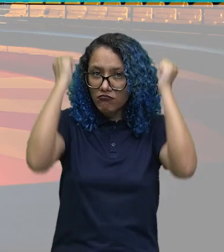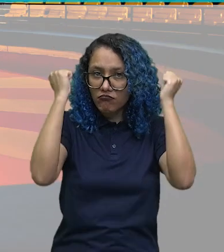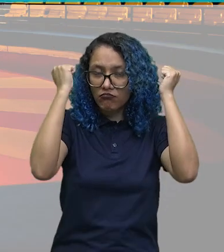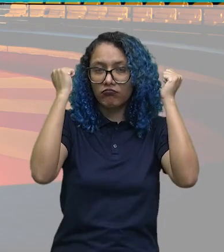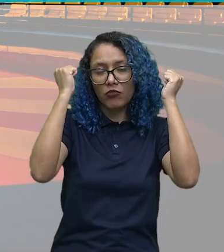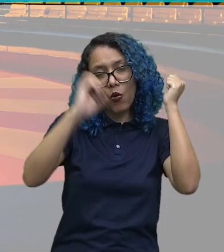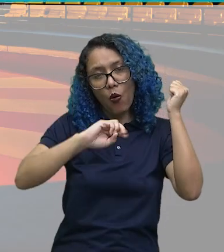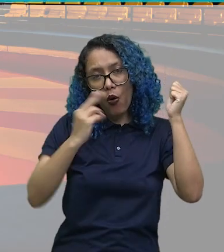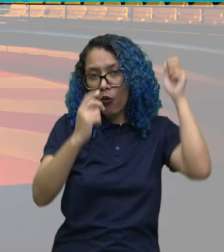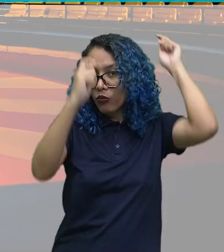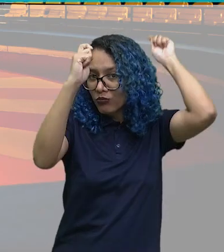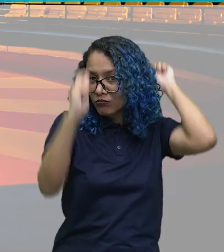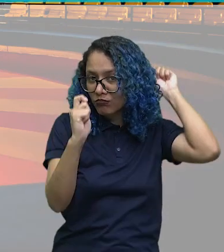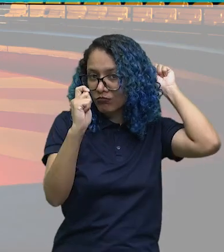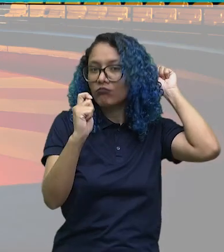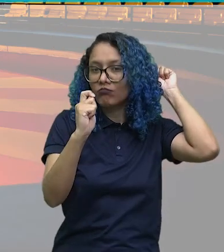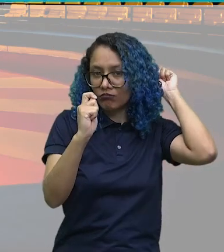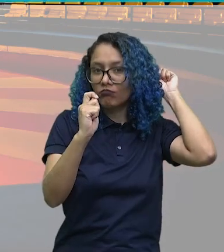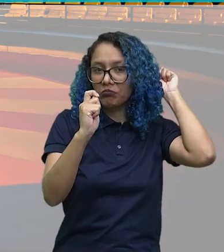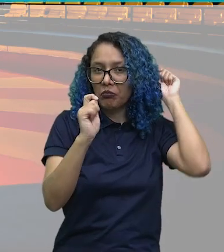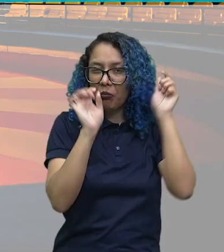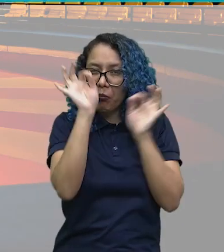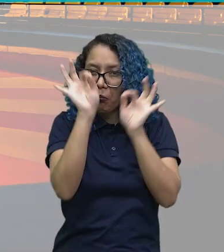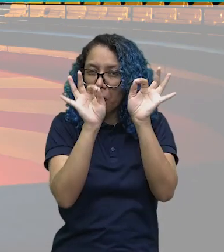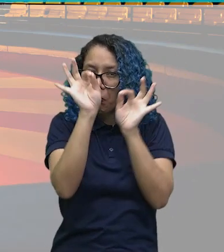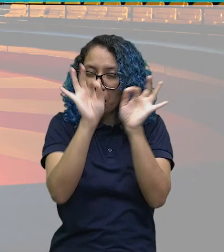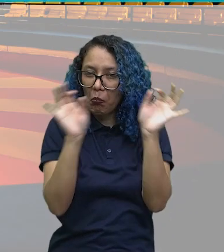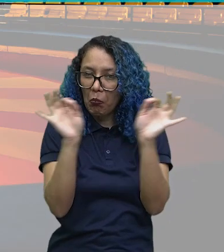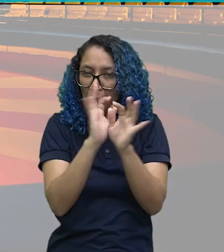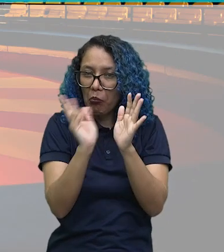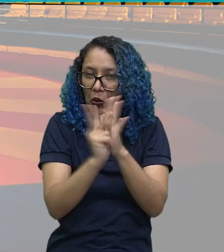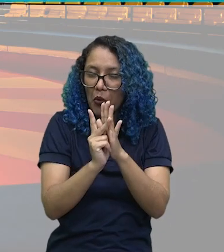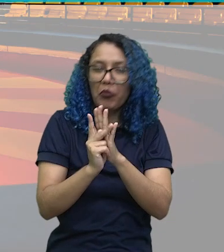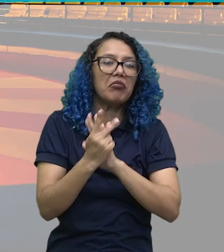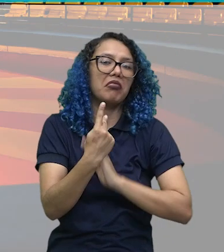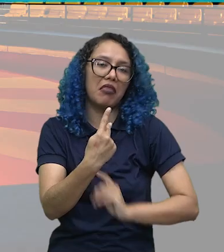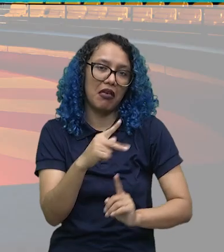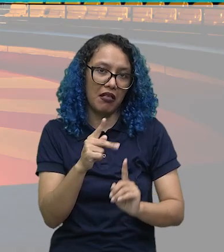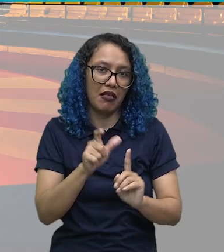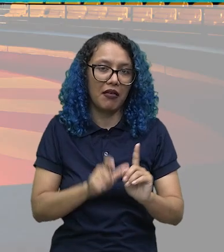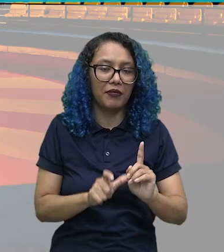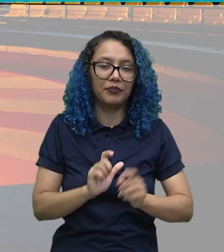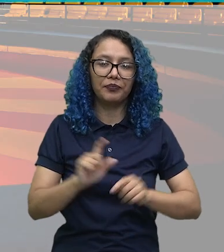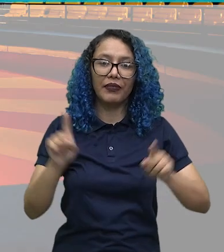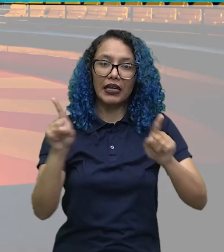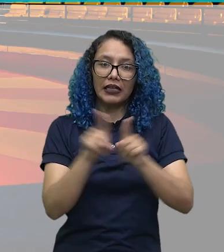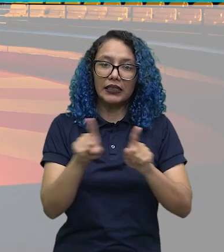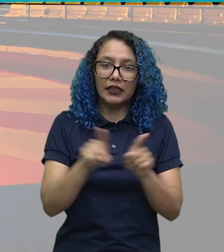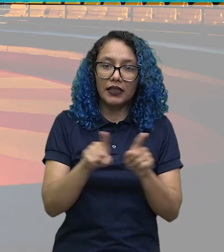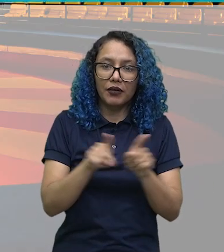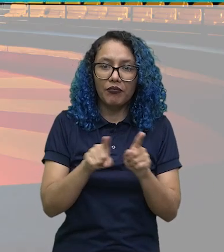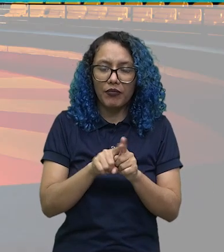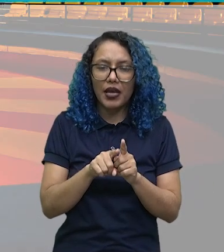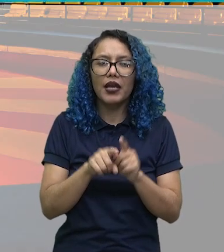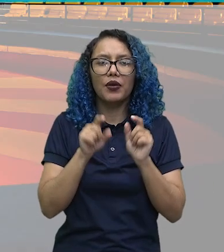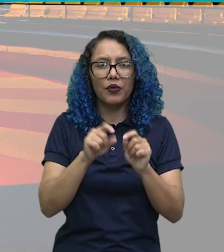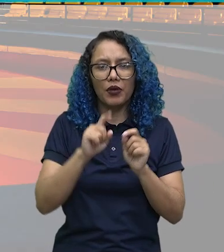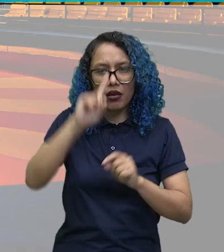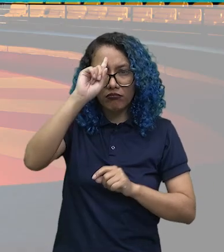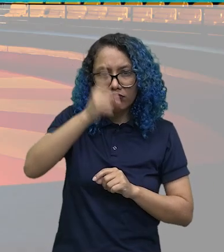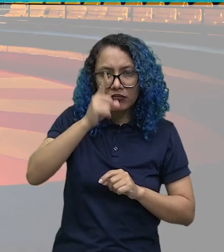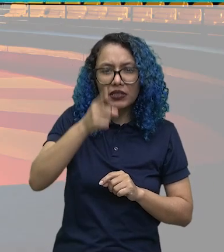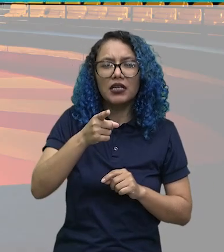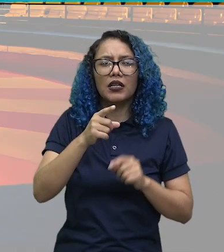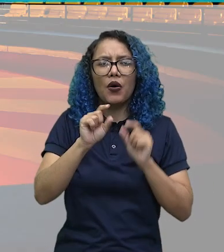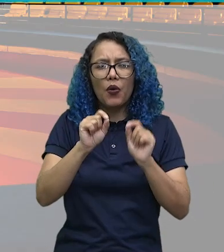uma cartola ou chapéu estilizados, certo? Ele também dita o ritmo das cenas,